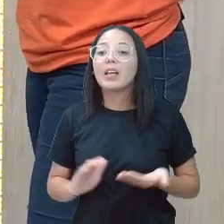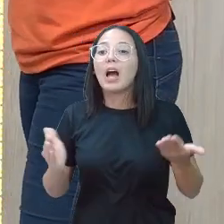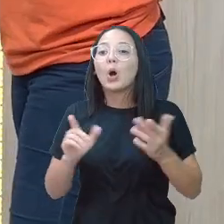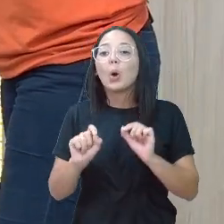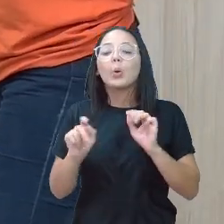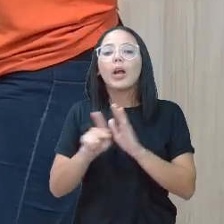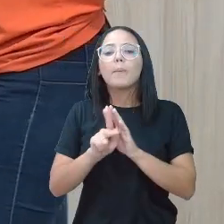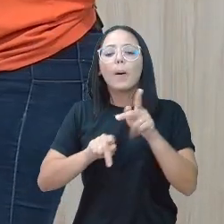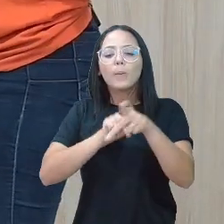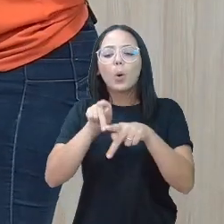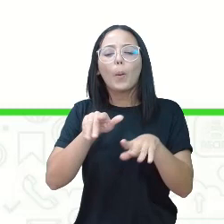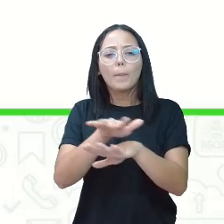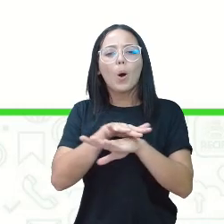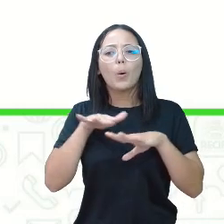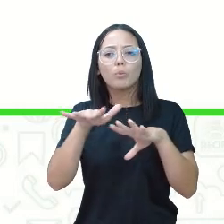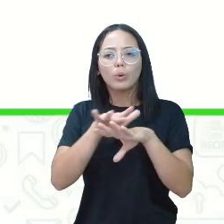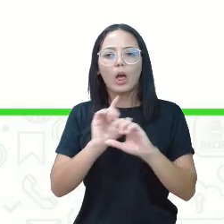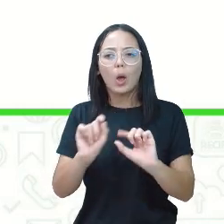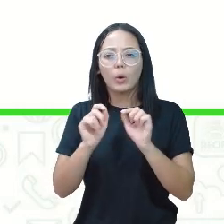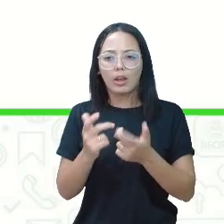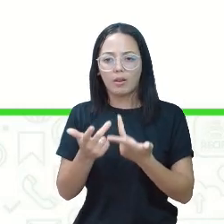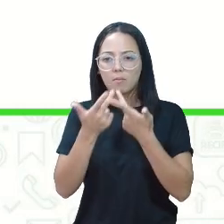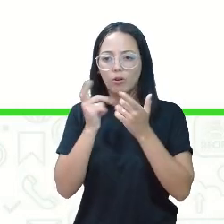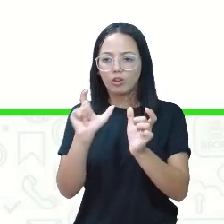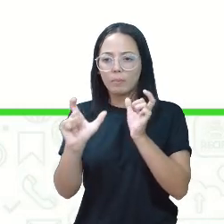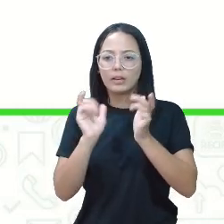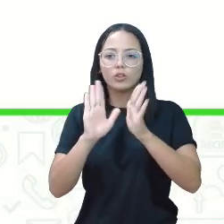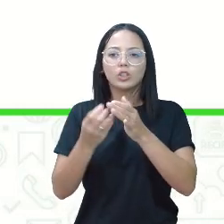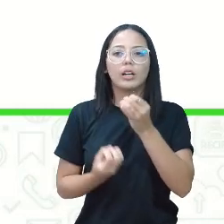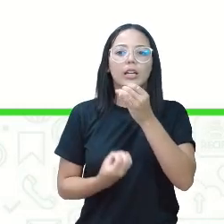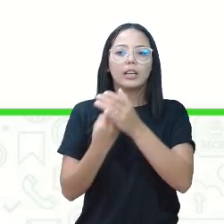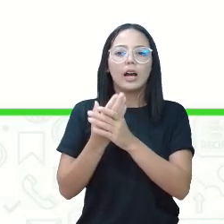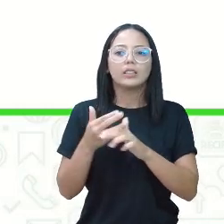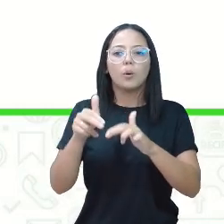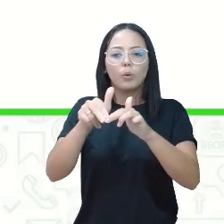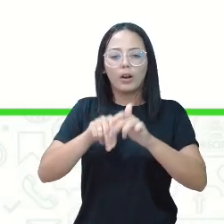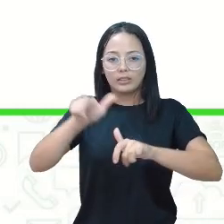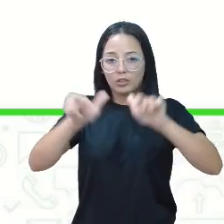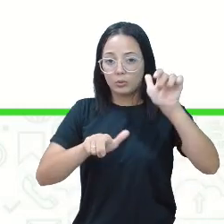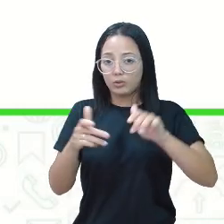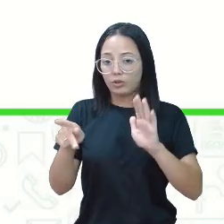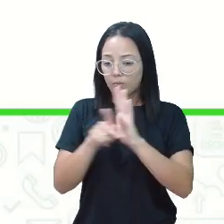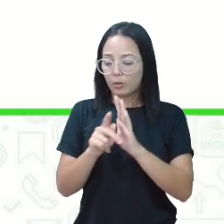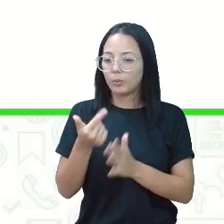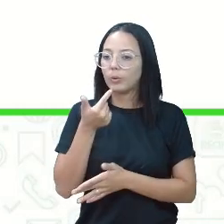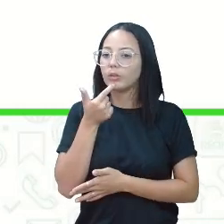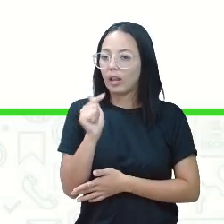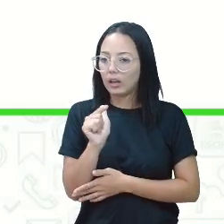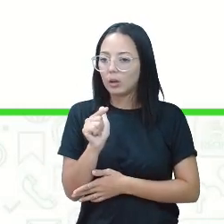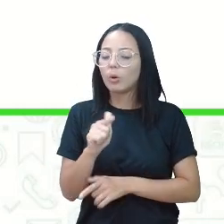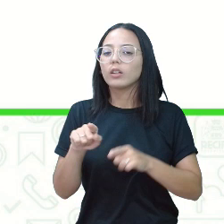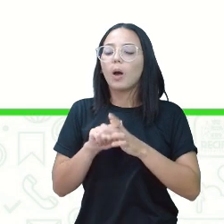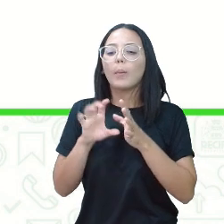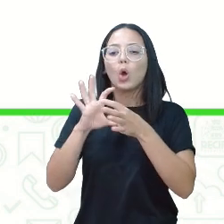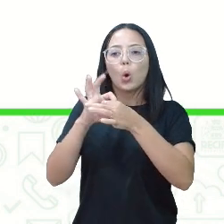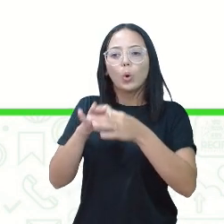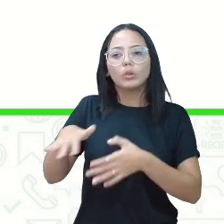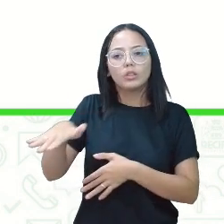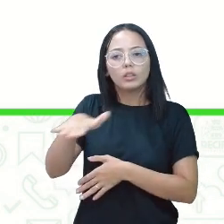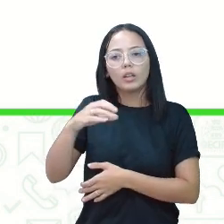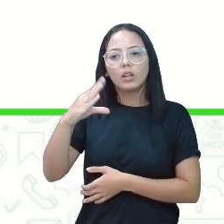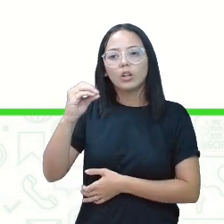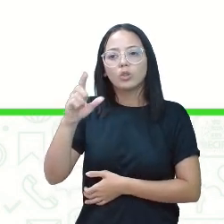Neologismo popular, indica uma palavra criada pelos falantes da língua em contexto